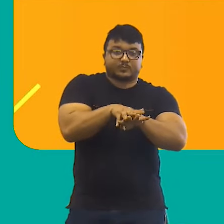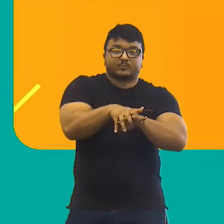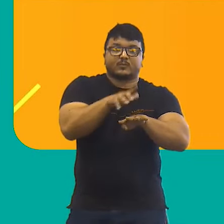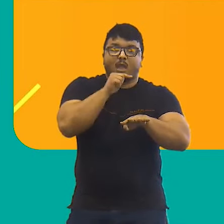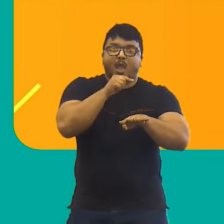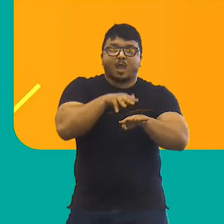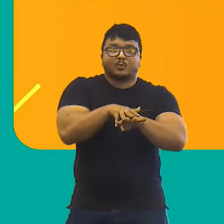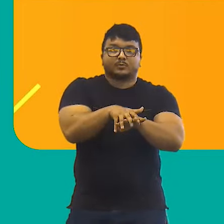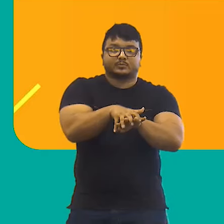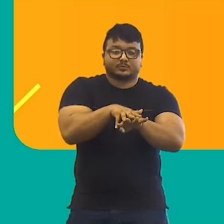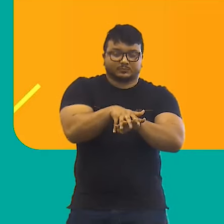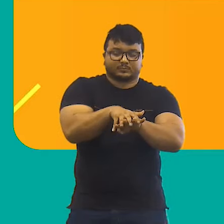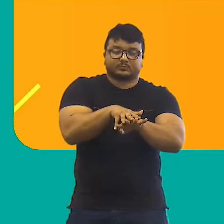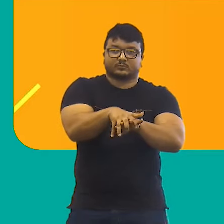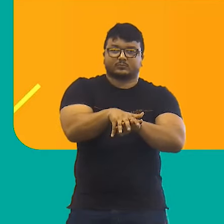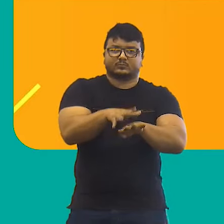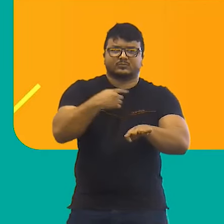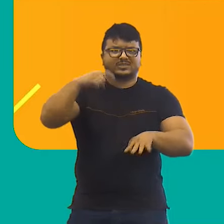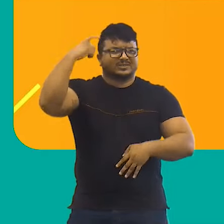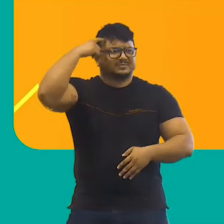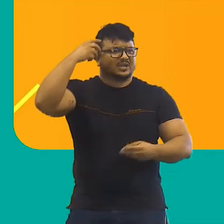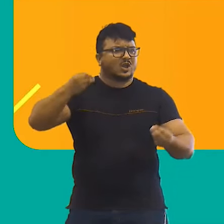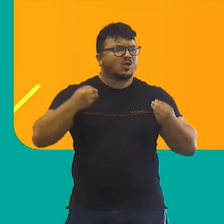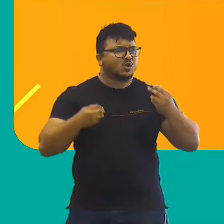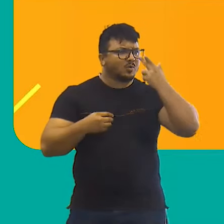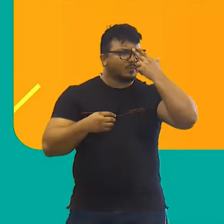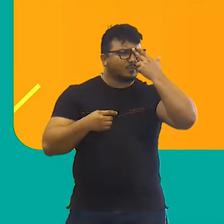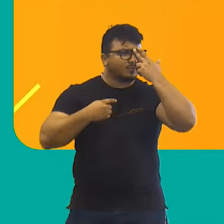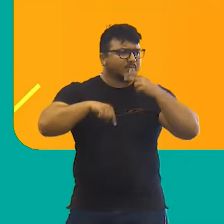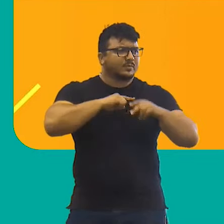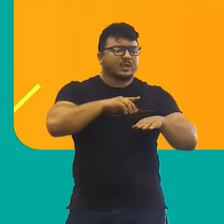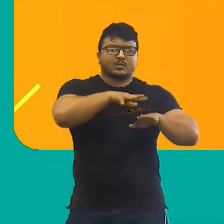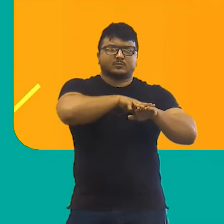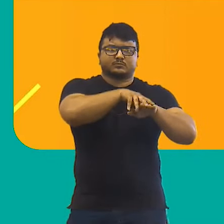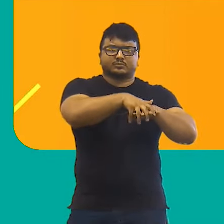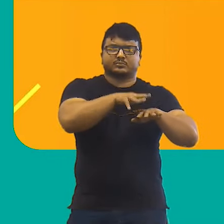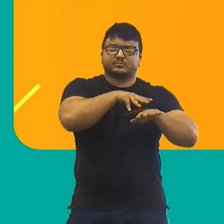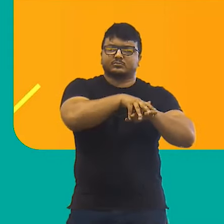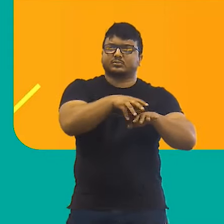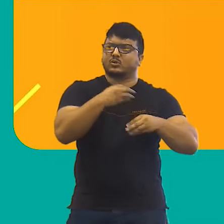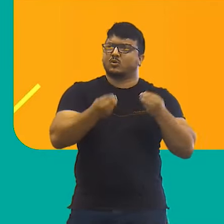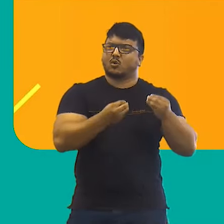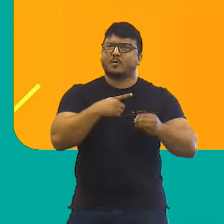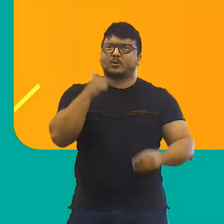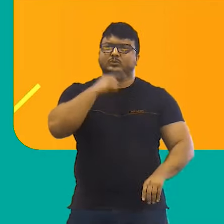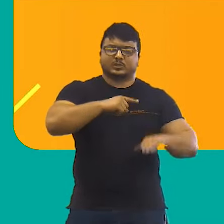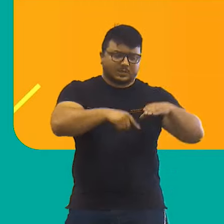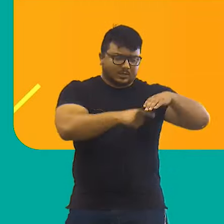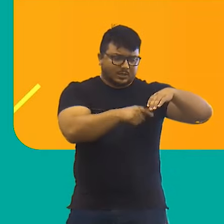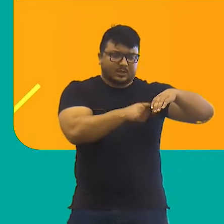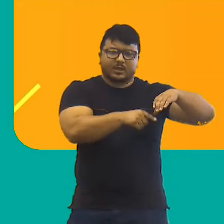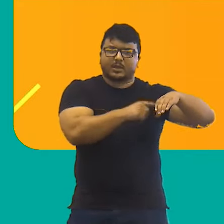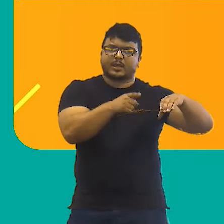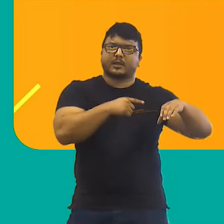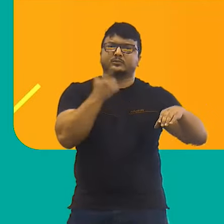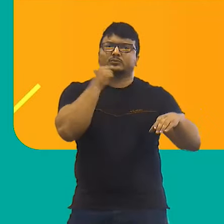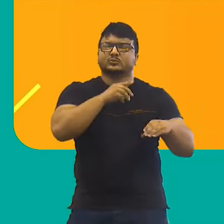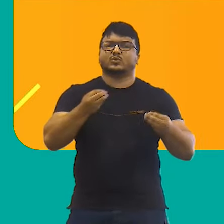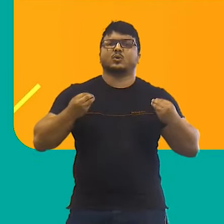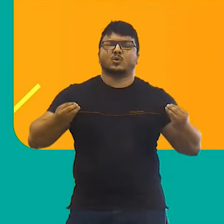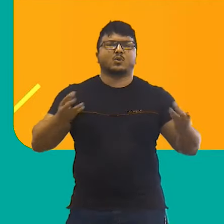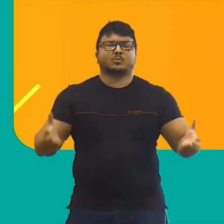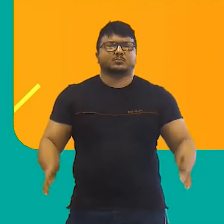são? Você já se perguntou como é que a gente faz para uma cachoeira produzir eletricidade? Aí você fala, não,